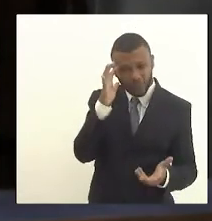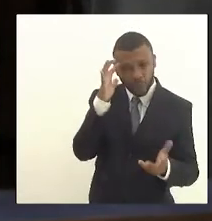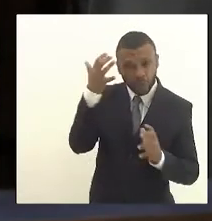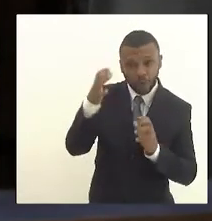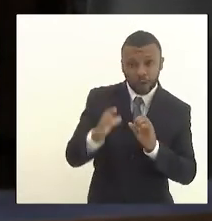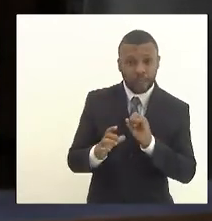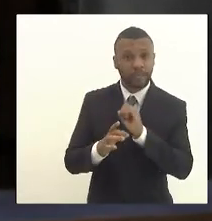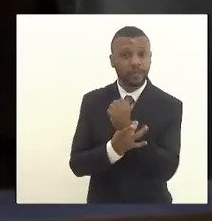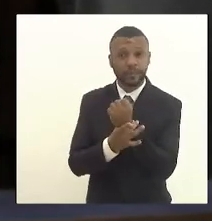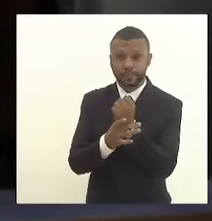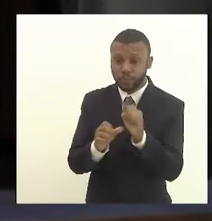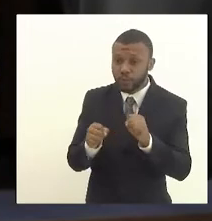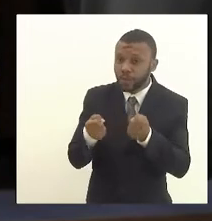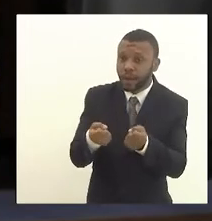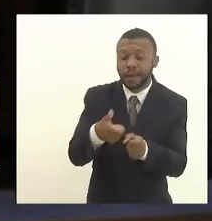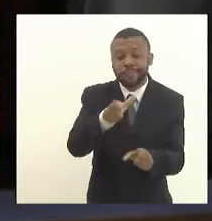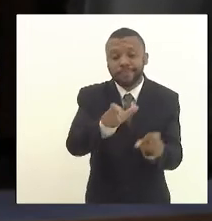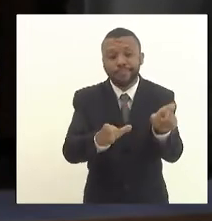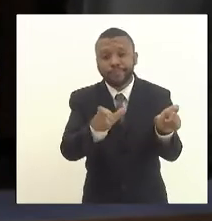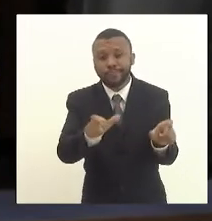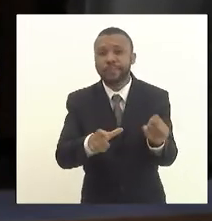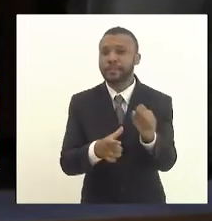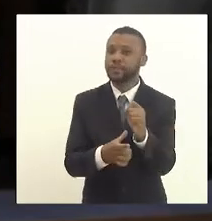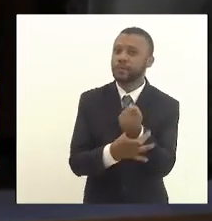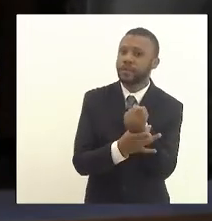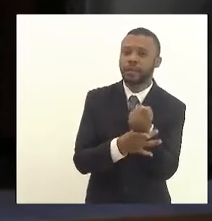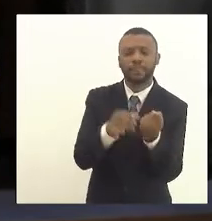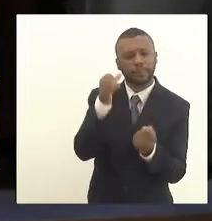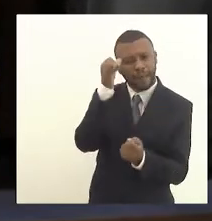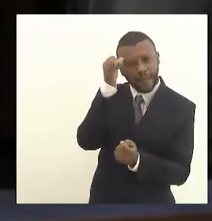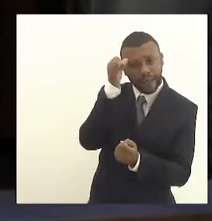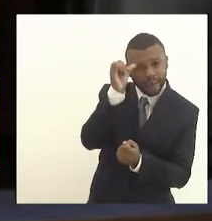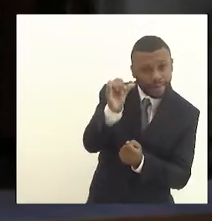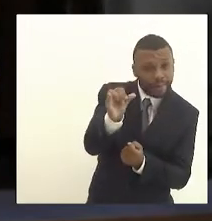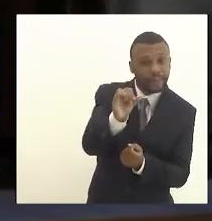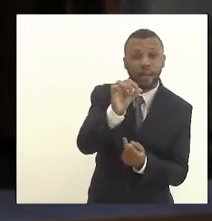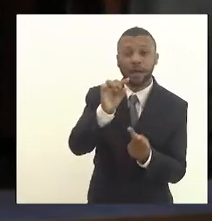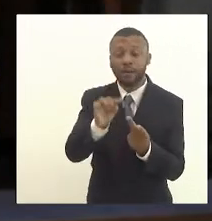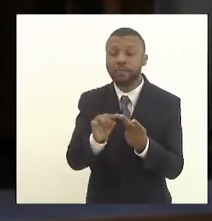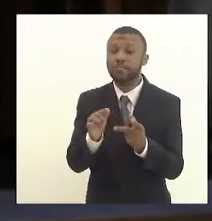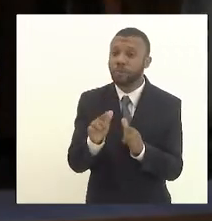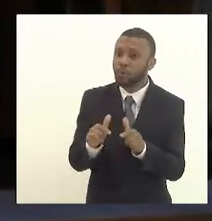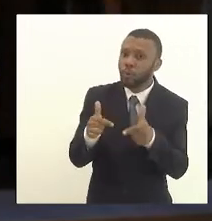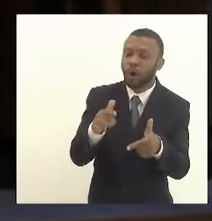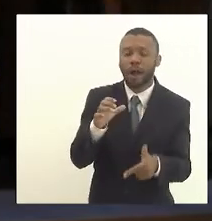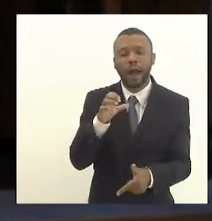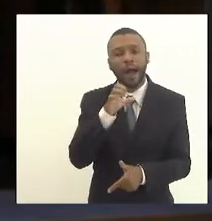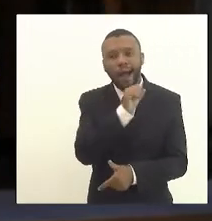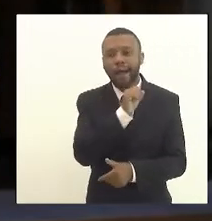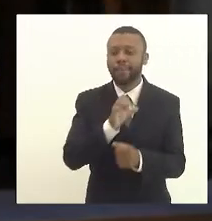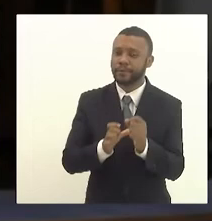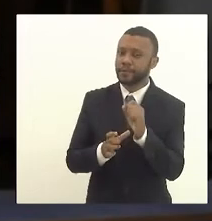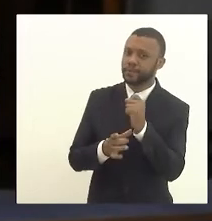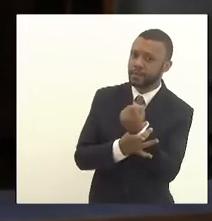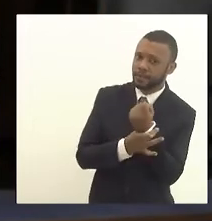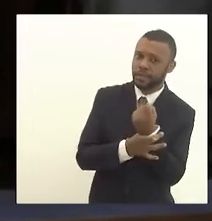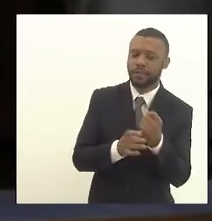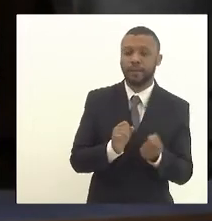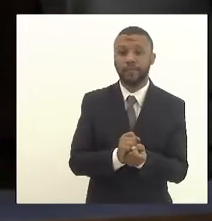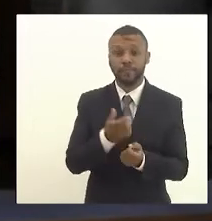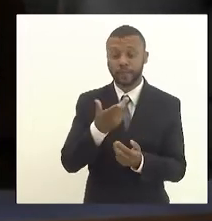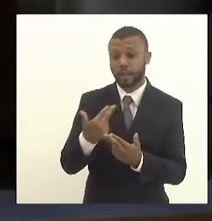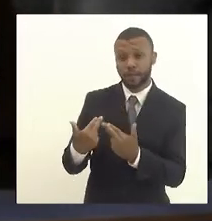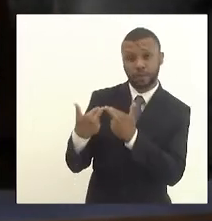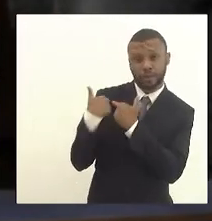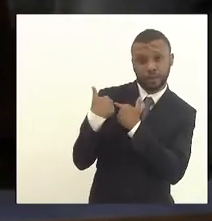segurança do cidadão, segurança no que diz respeito à prevenção de segurança, atuação rápida de segurança, responsividade e